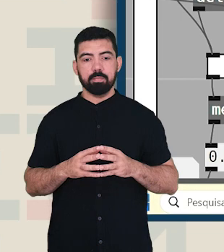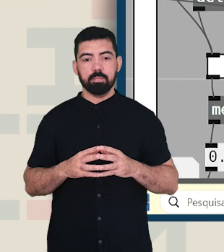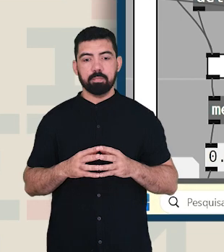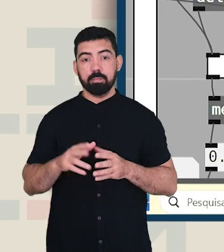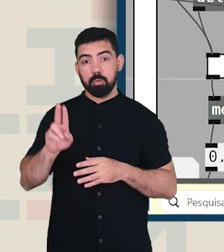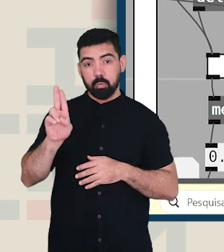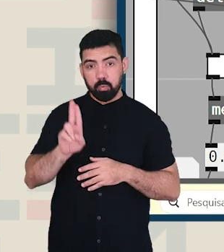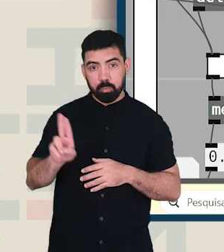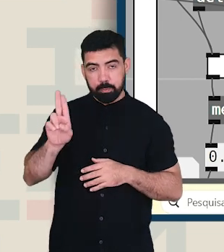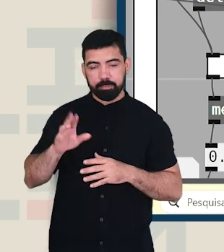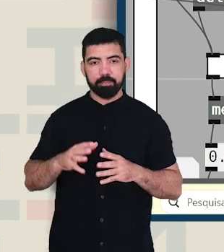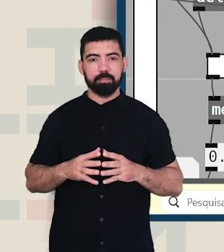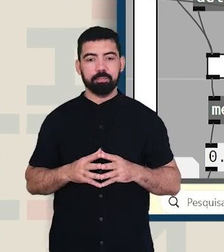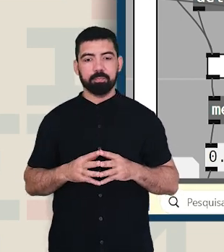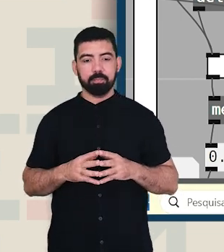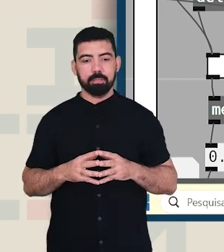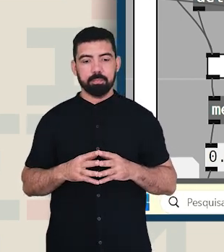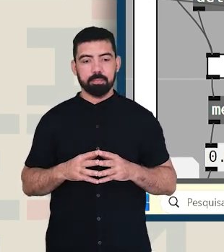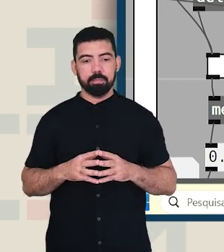Aplicar.